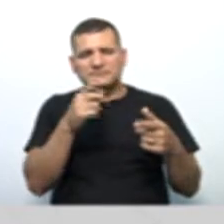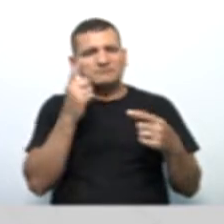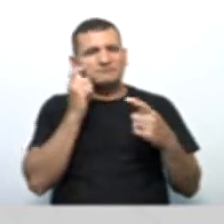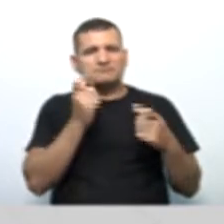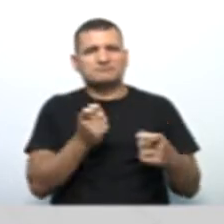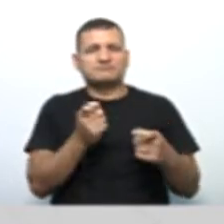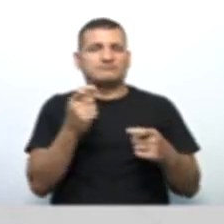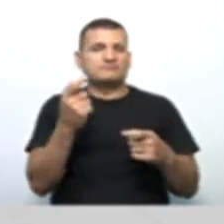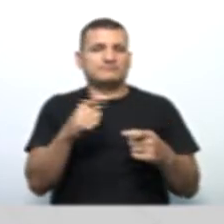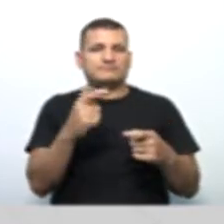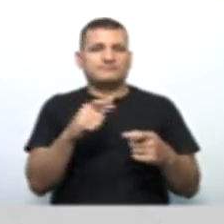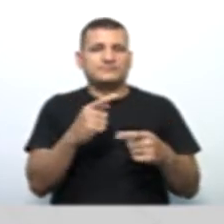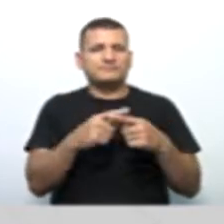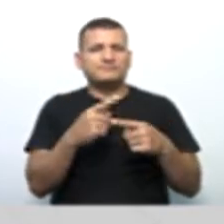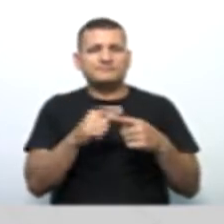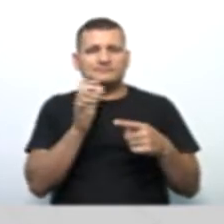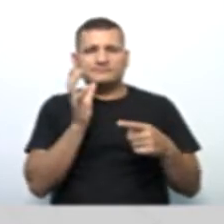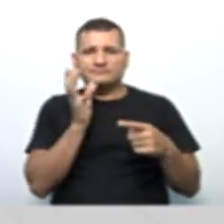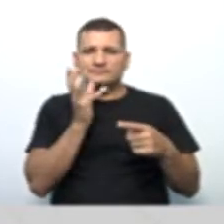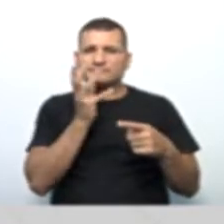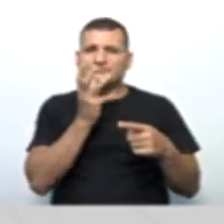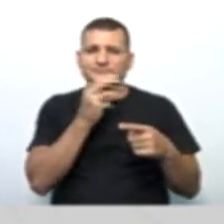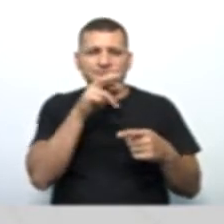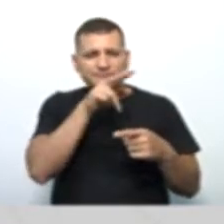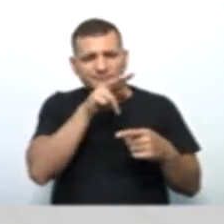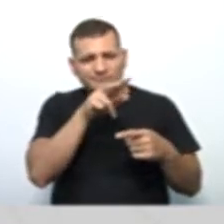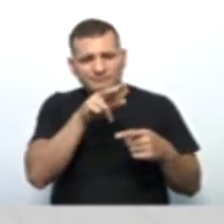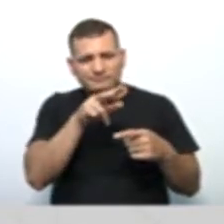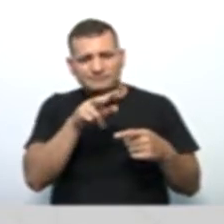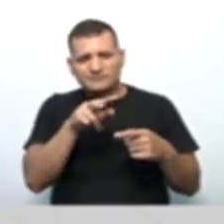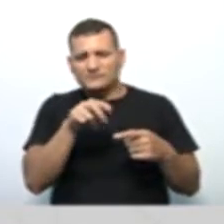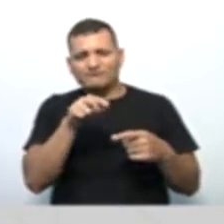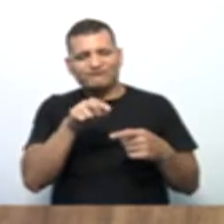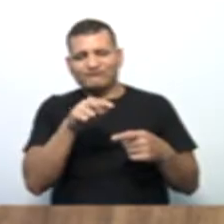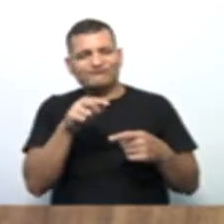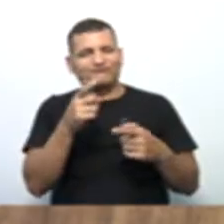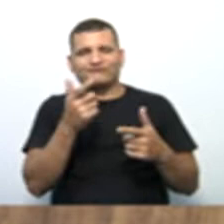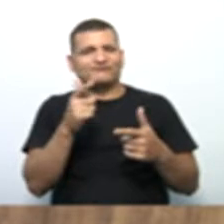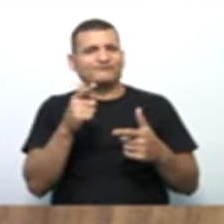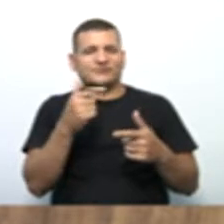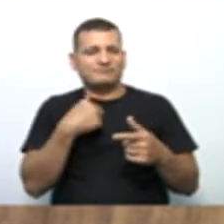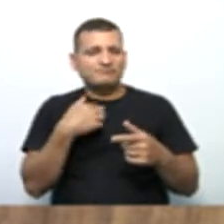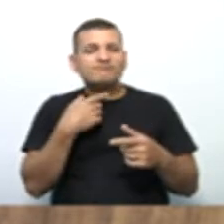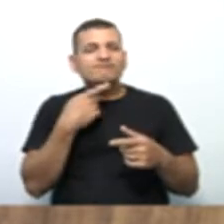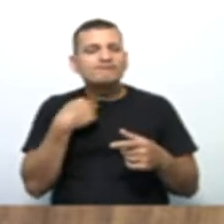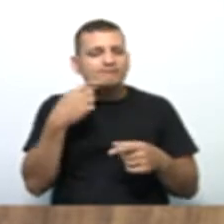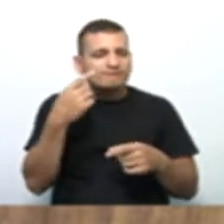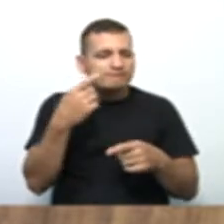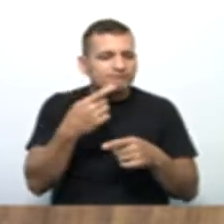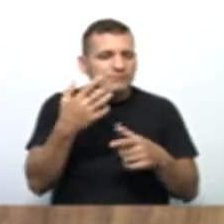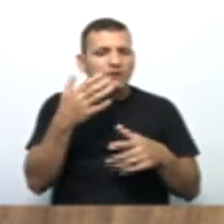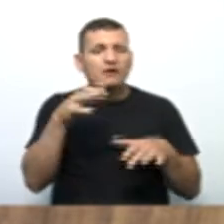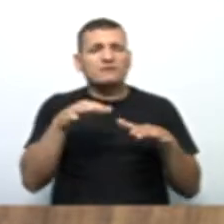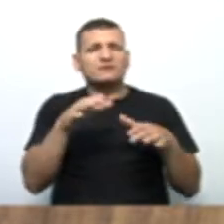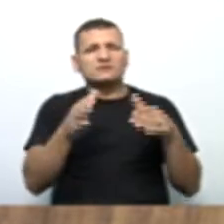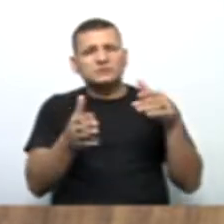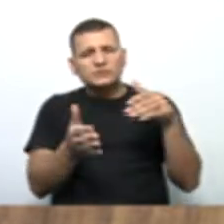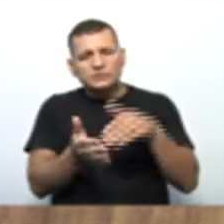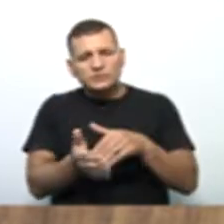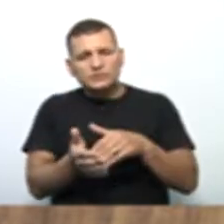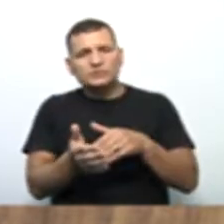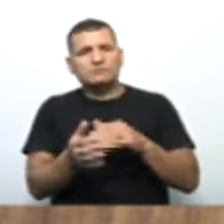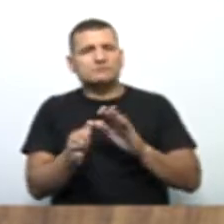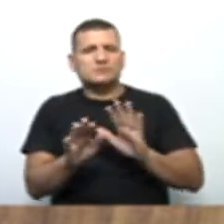né porque você demora muito você já olha ela puxa esse não tem o que eu quero às vezes até tem mas está lá em baixo tá em outra a